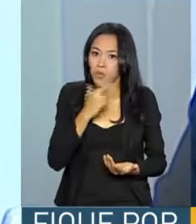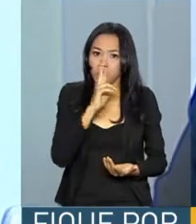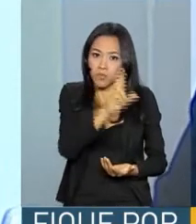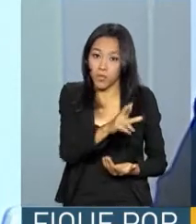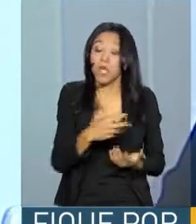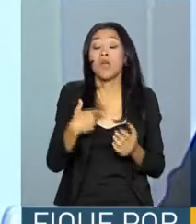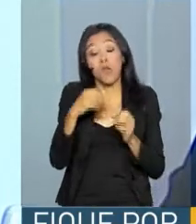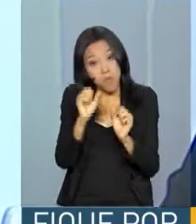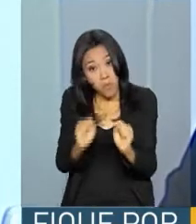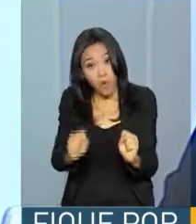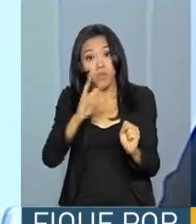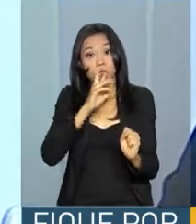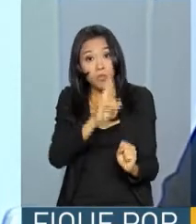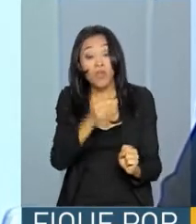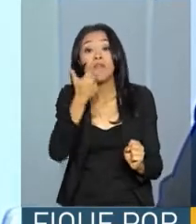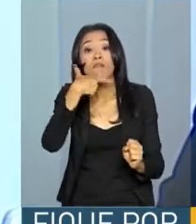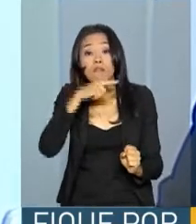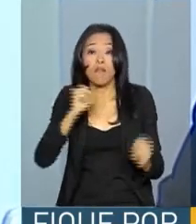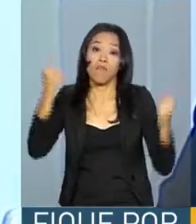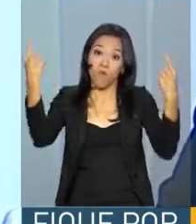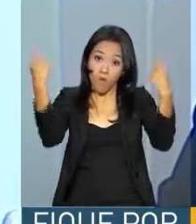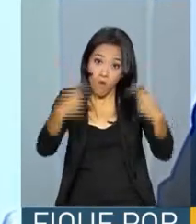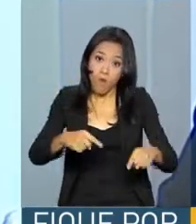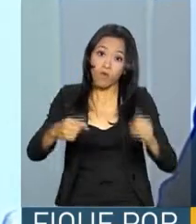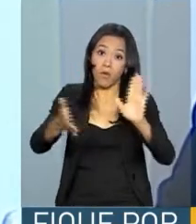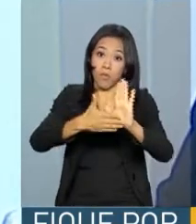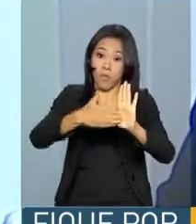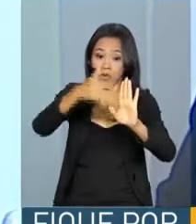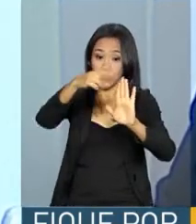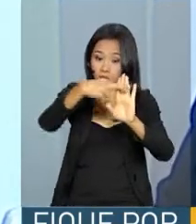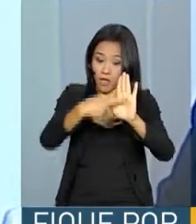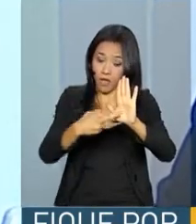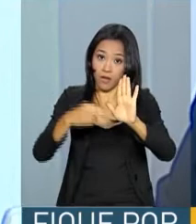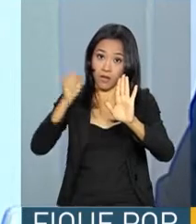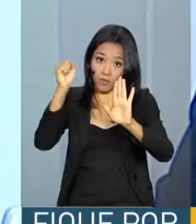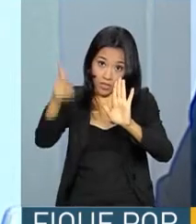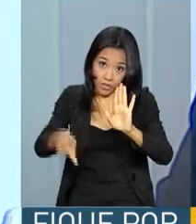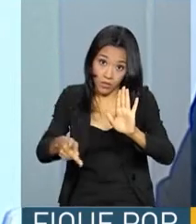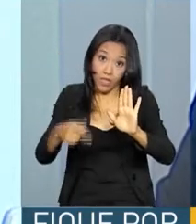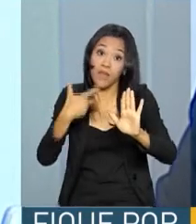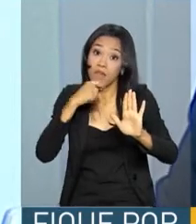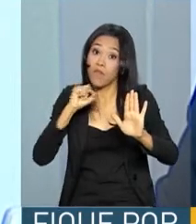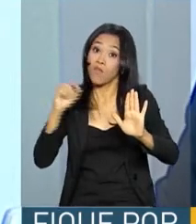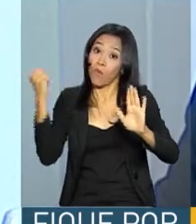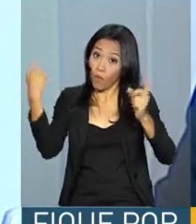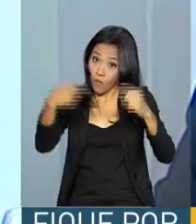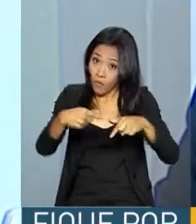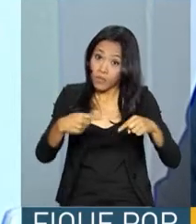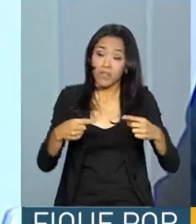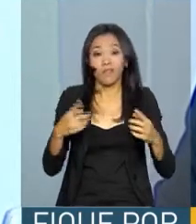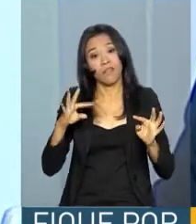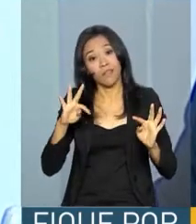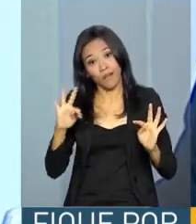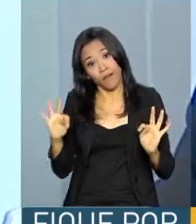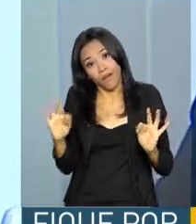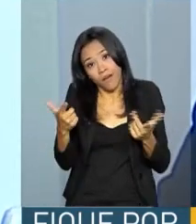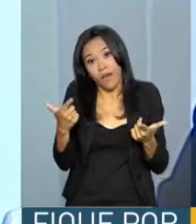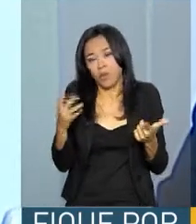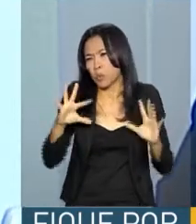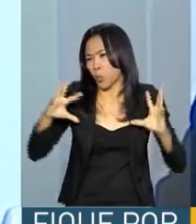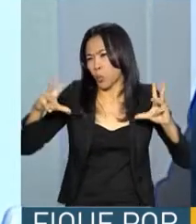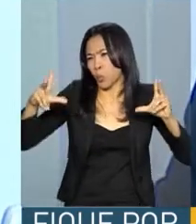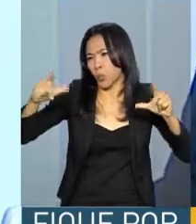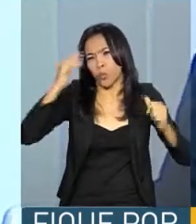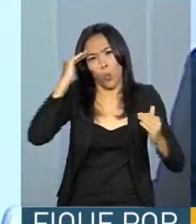é que aquele que for contra as reformas, primeiro, eu penso que não terá o apoio total do eleitorado. Em segundo